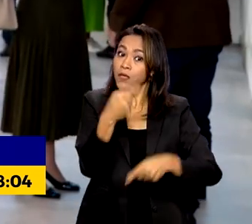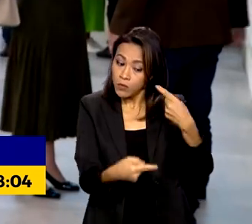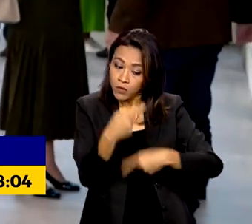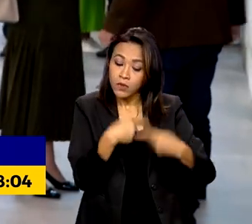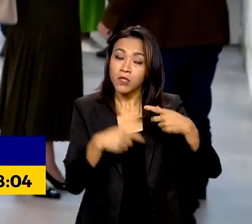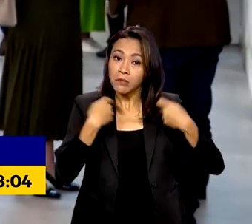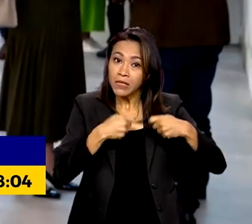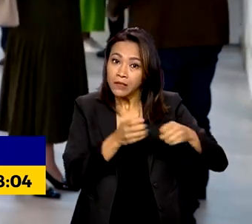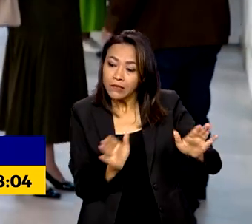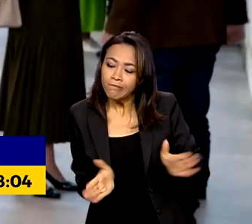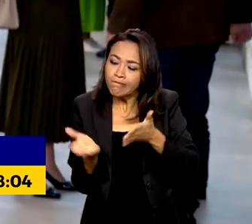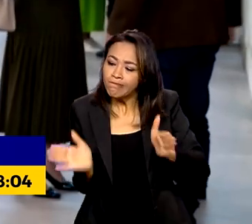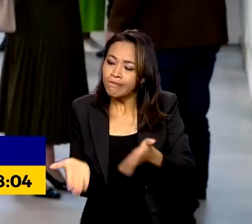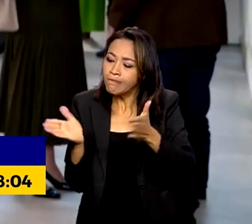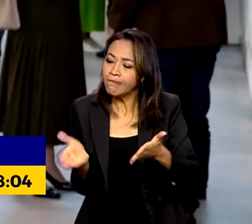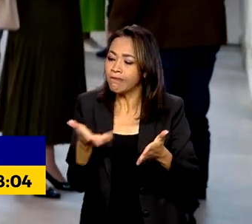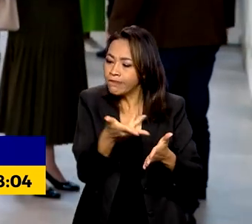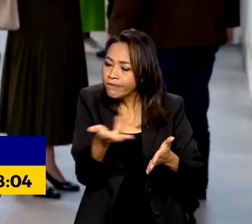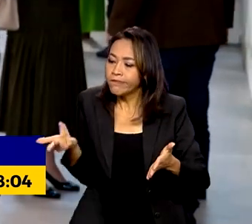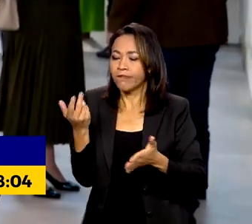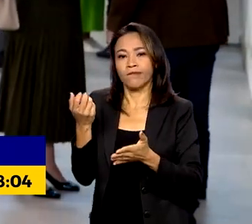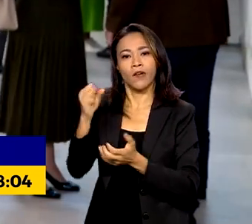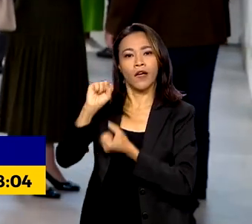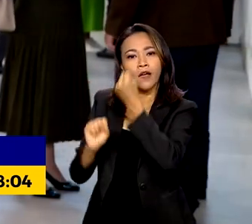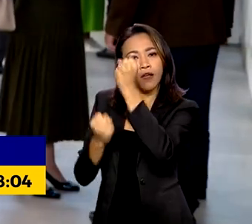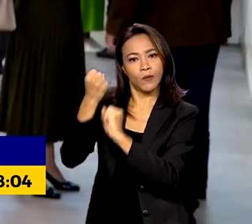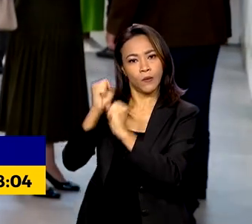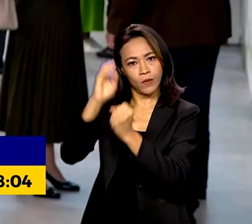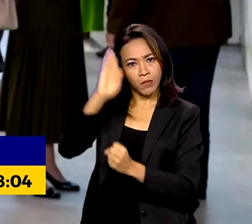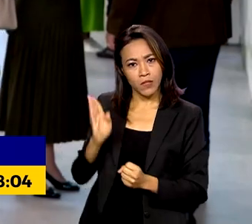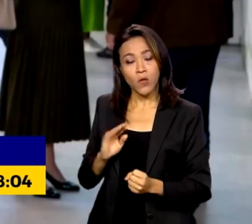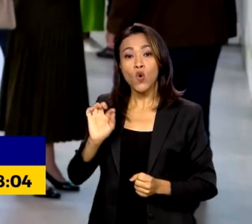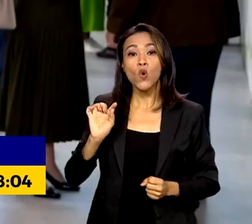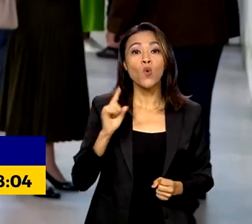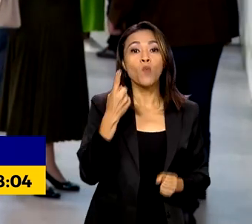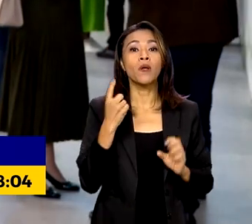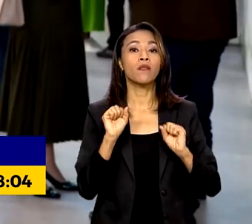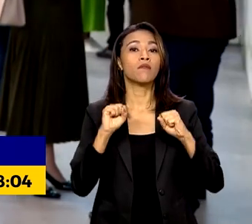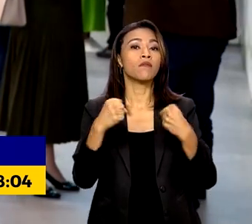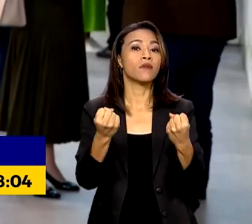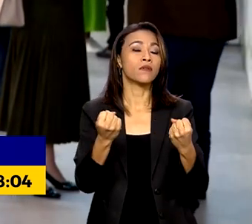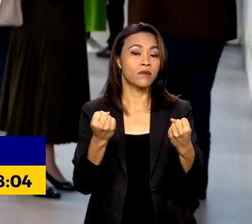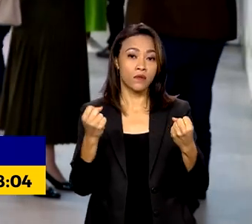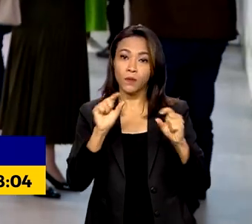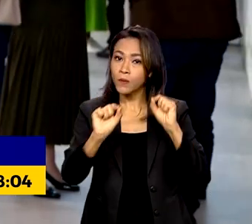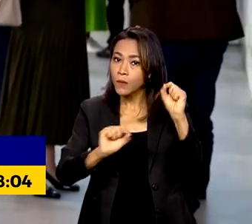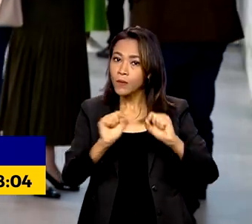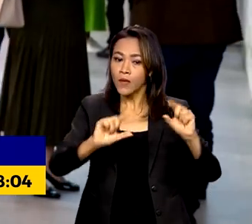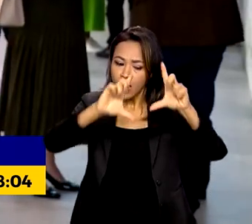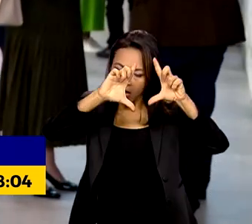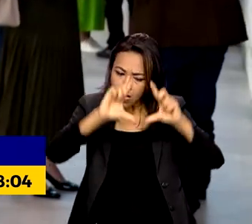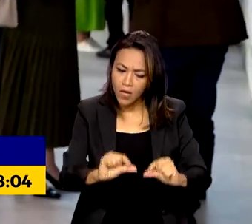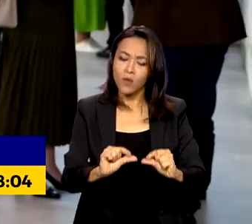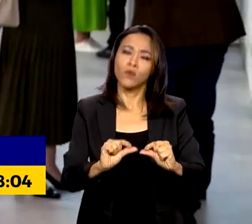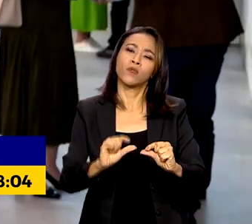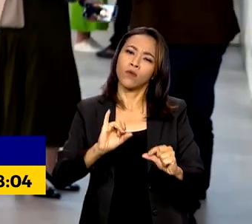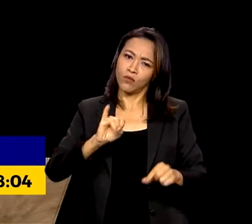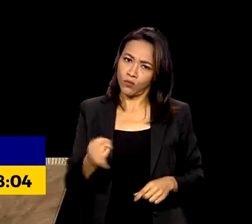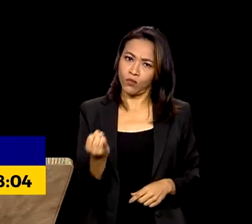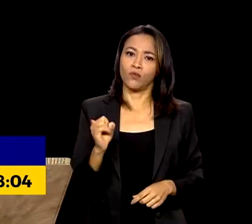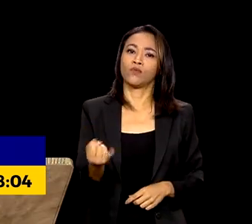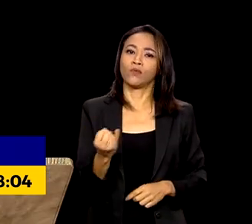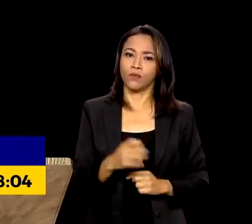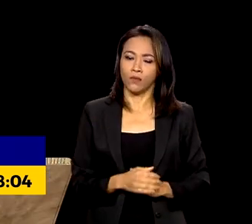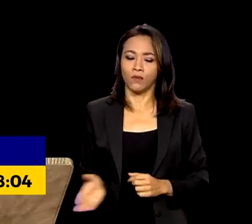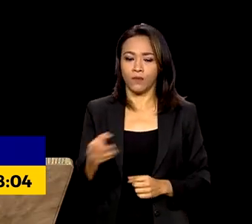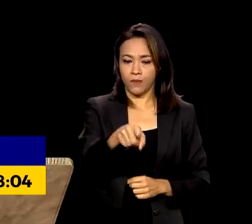impulsionar o setor. Um dos principais temas defendidos no evento foi a redução da taxa de juros.